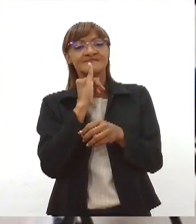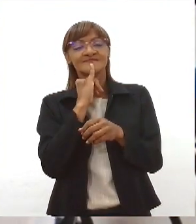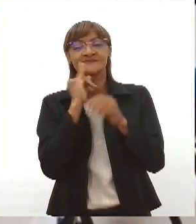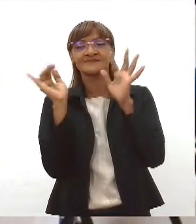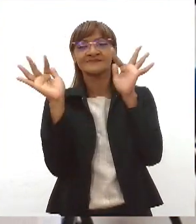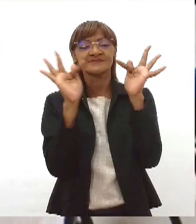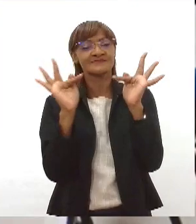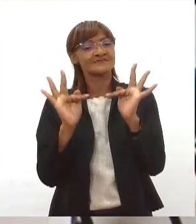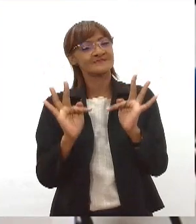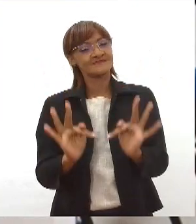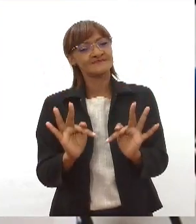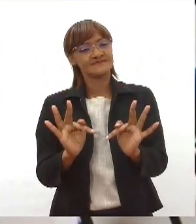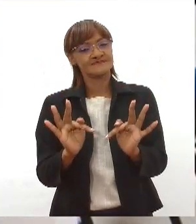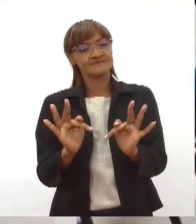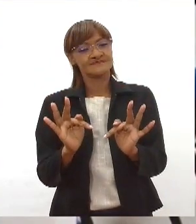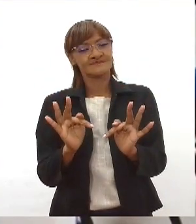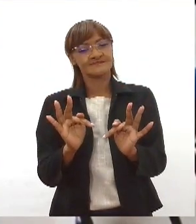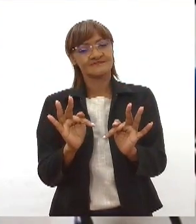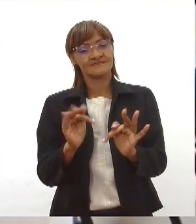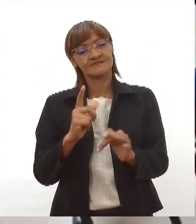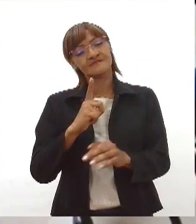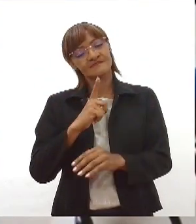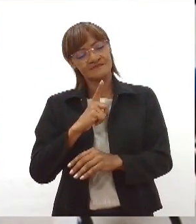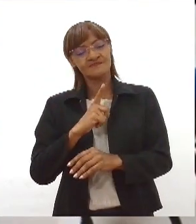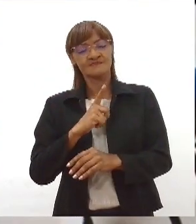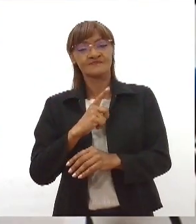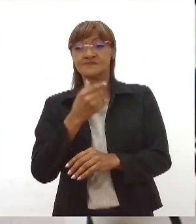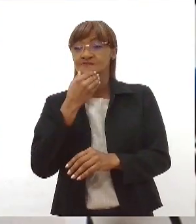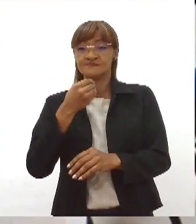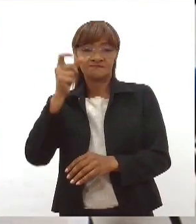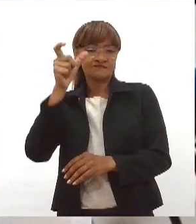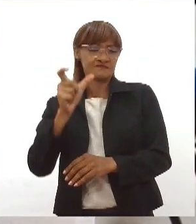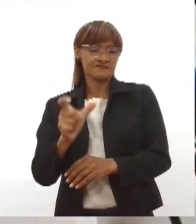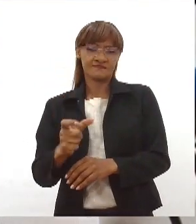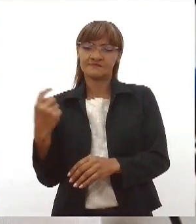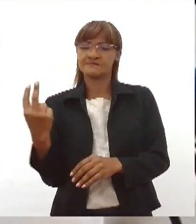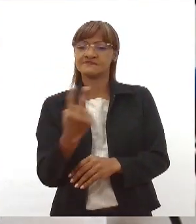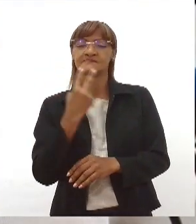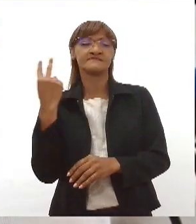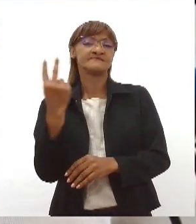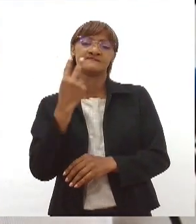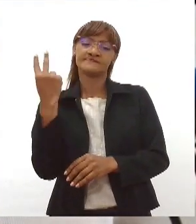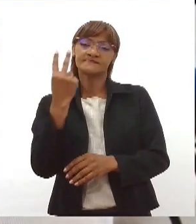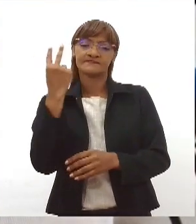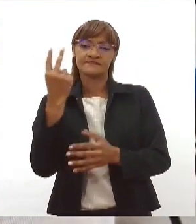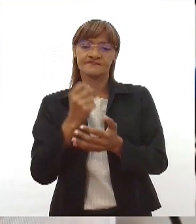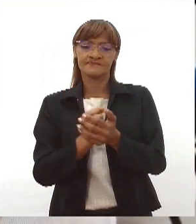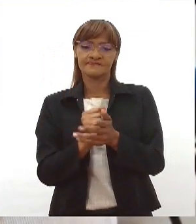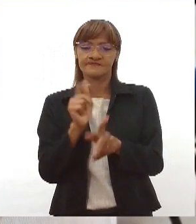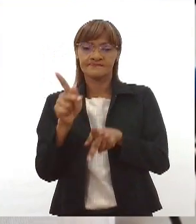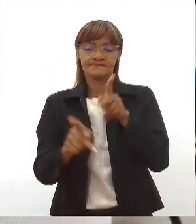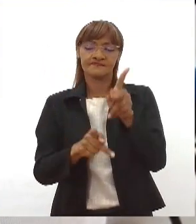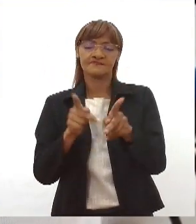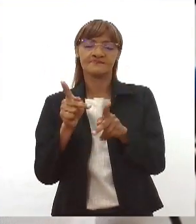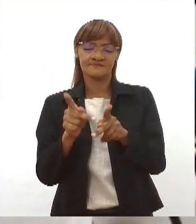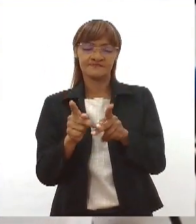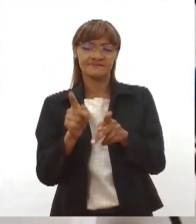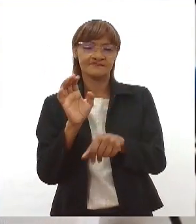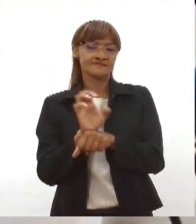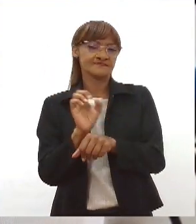de ter esse grande homem tanto para sua população com o povo do Estado de Sergipe